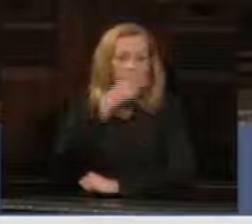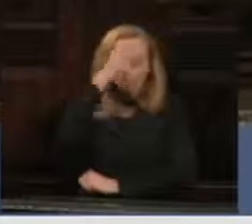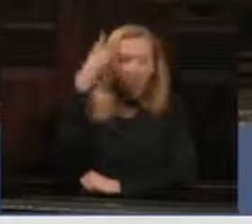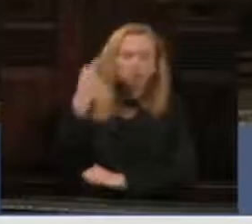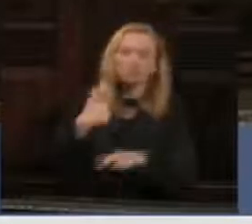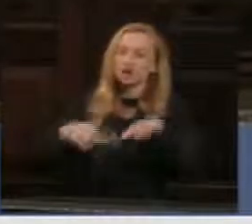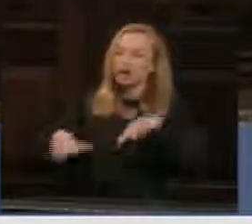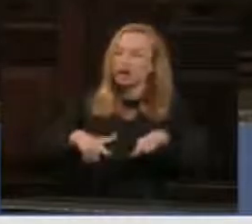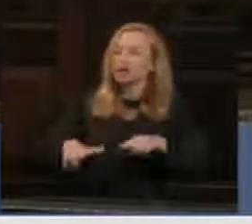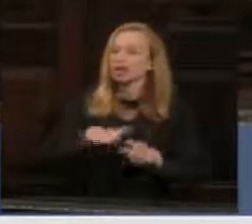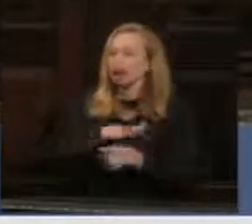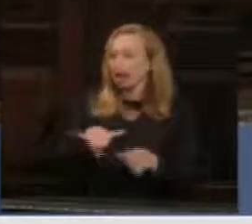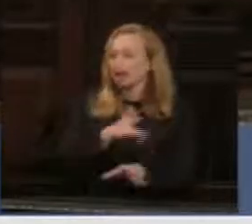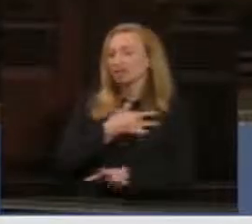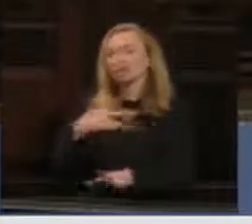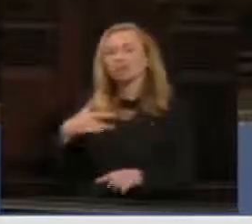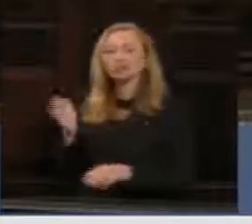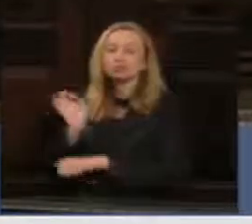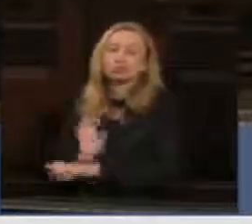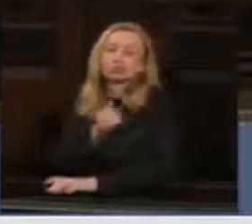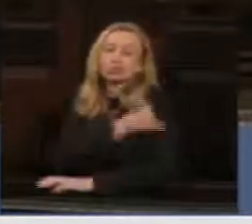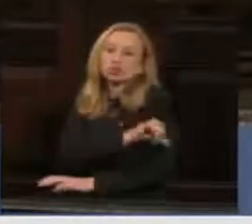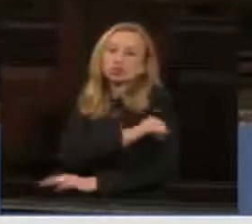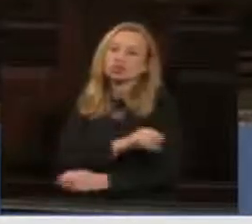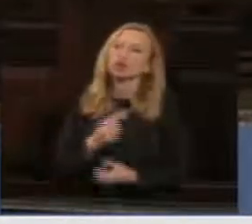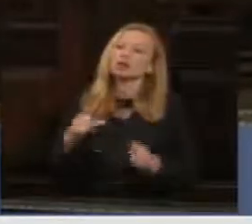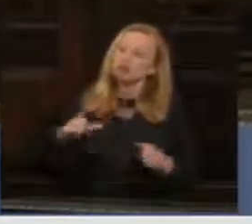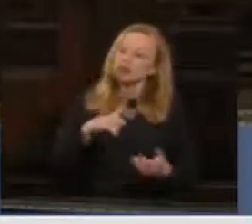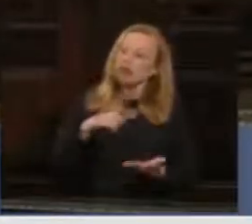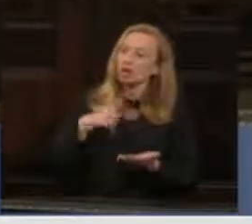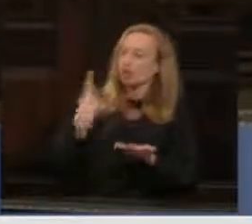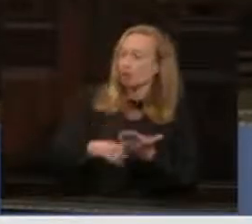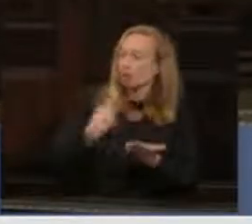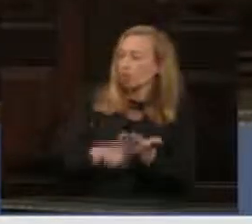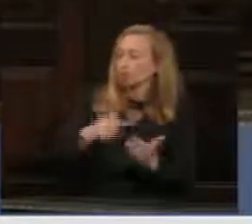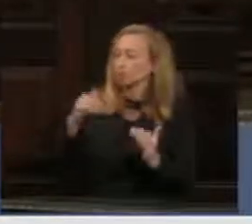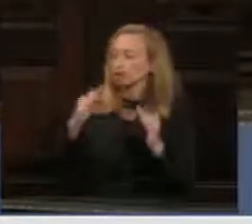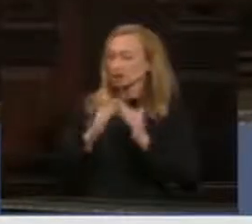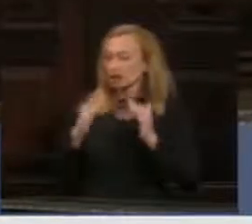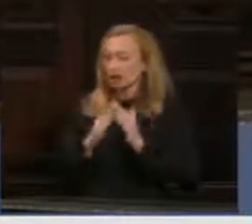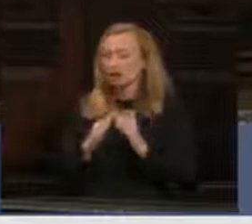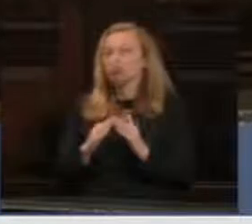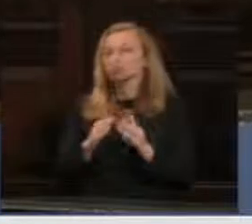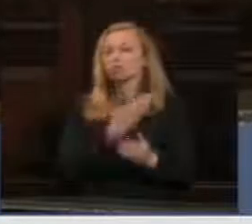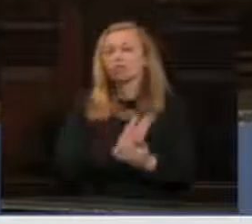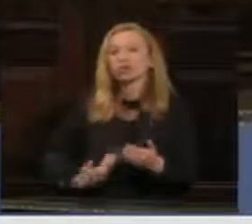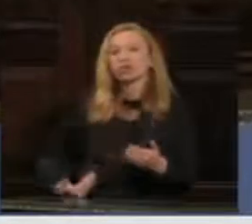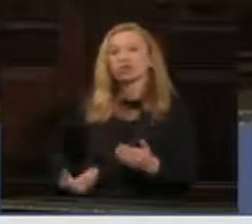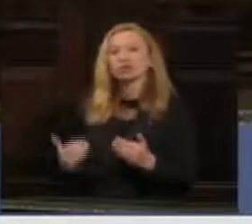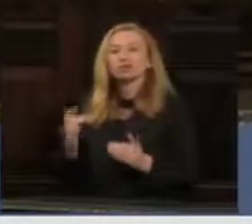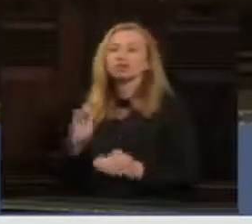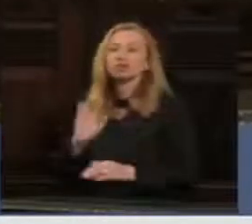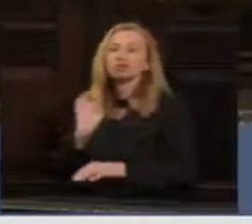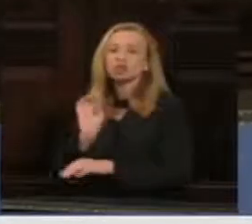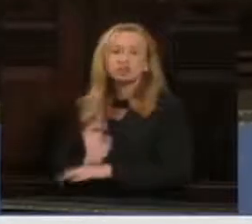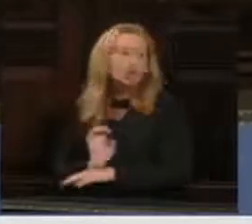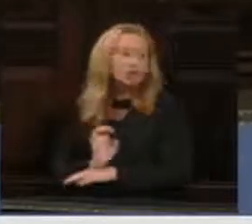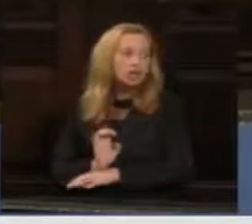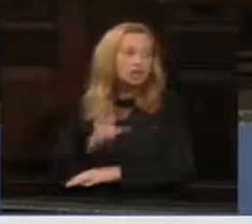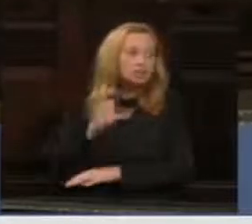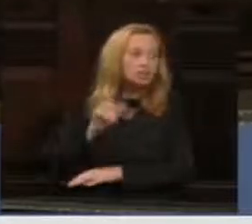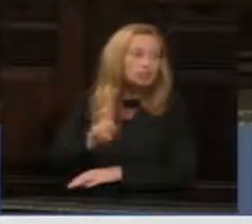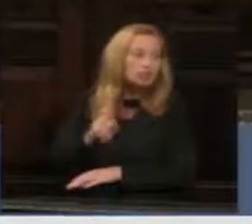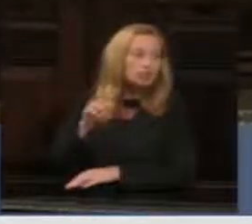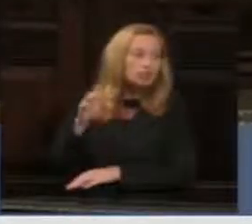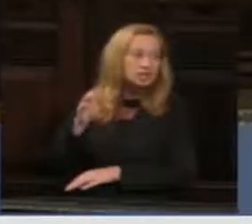da saúde do estado do Rio de Janeiro: há um acordo dessa casa com o governo do estado para a implementação do